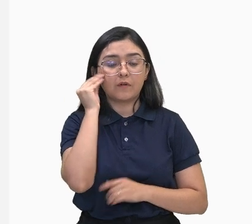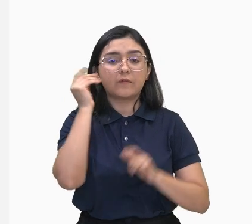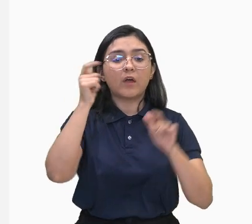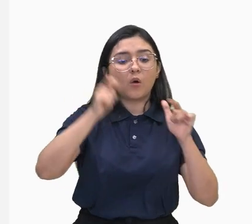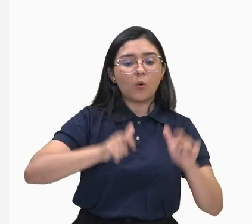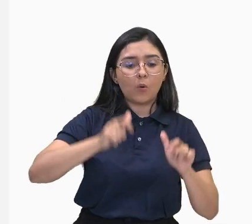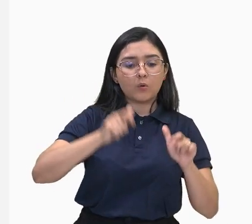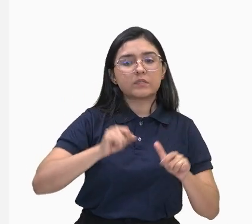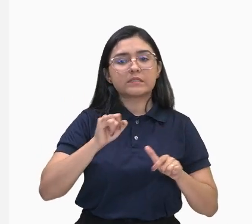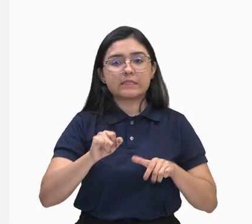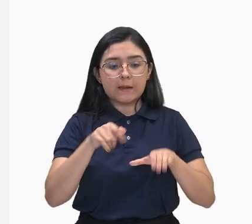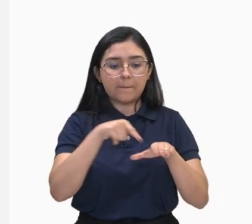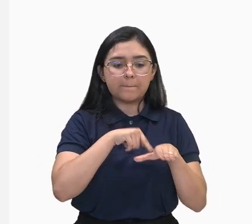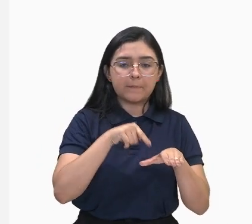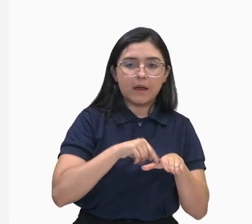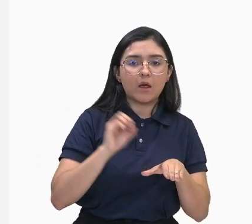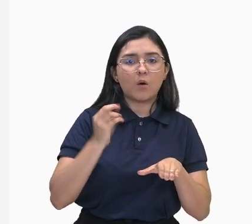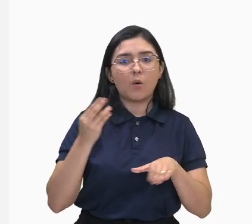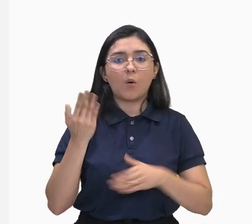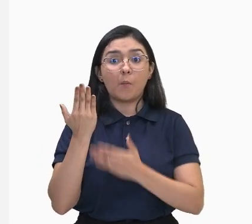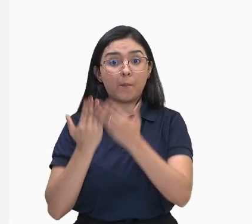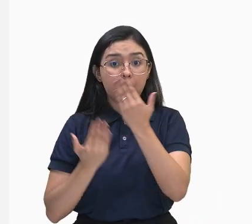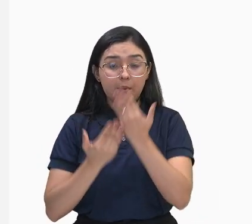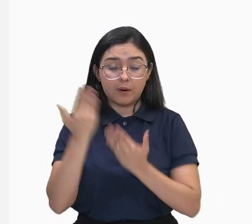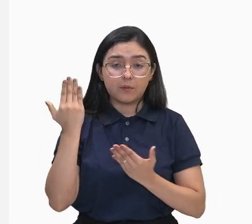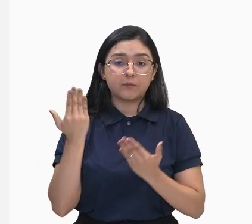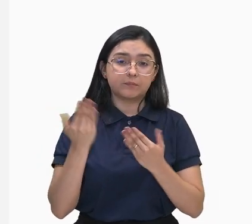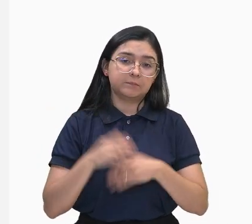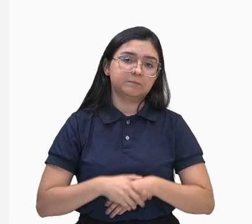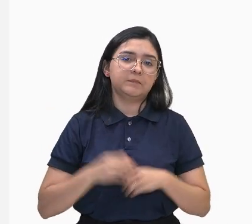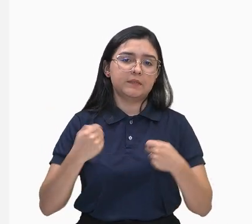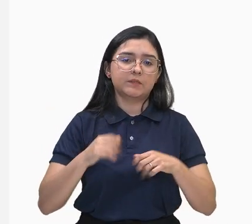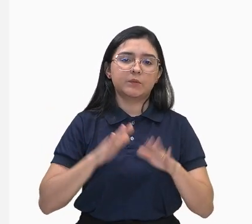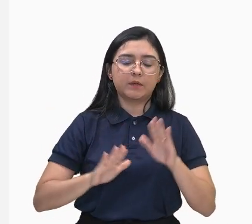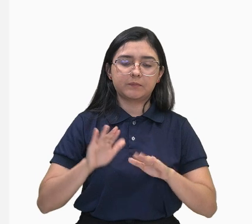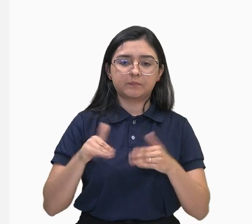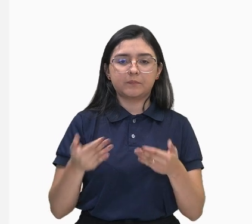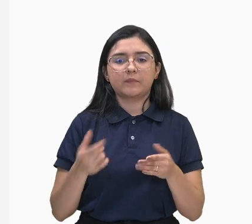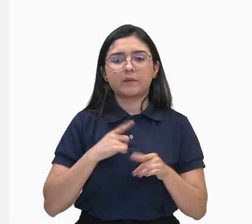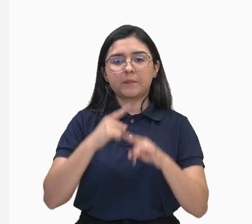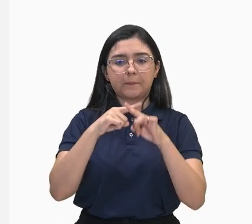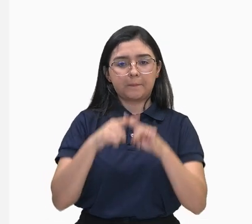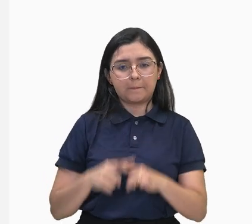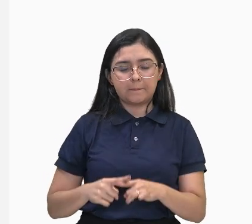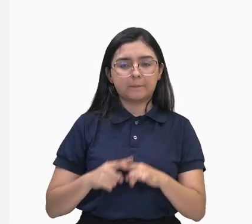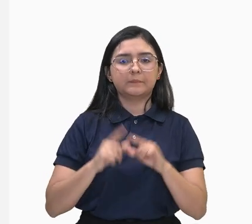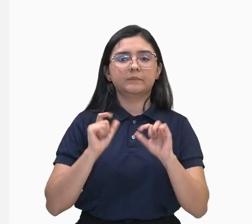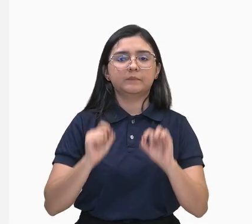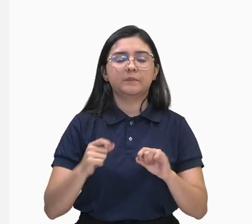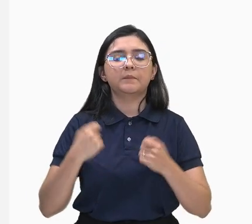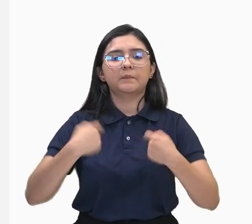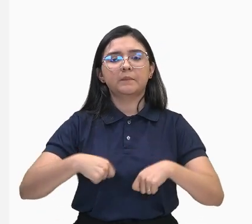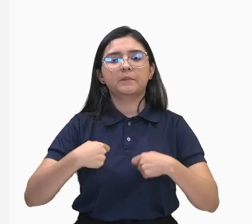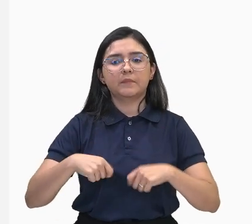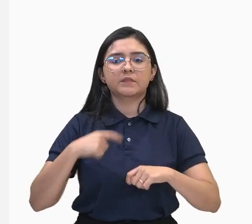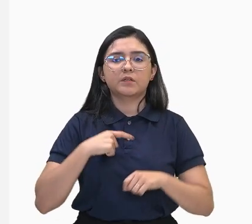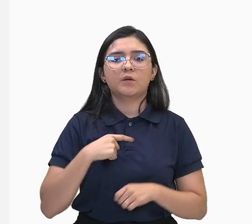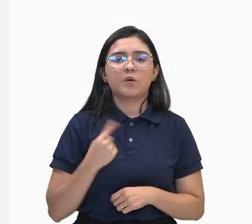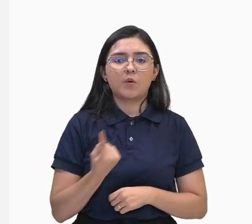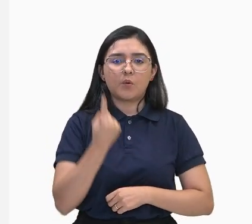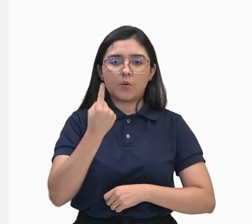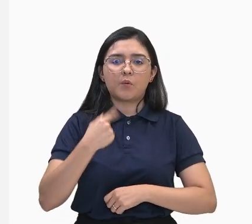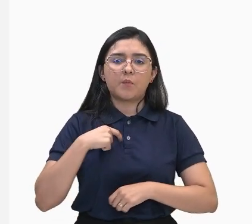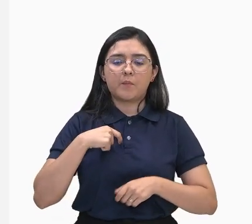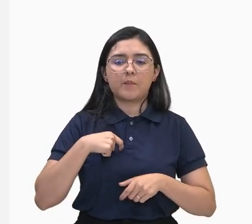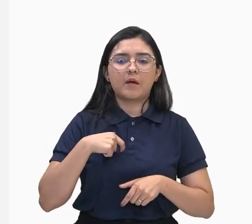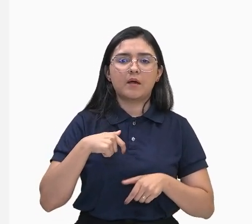ter também aí um refinamento na finalização desse salto. É uma prova na qual os atletas devem percorrer uma raia da